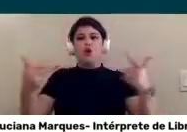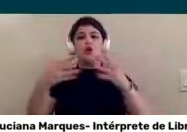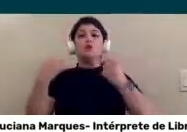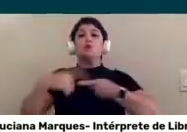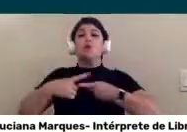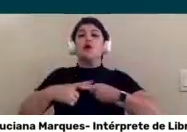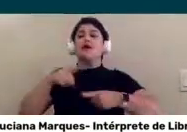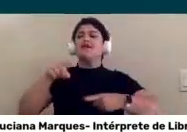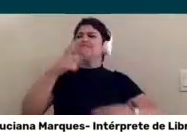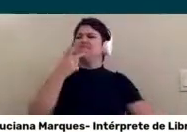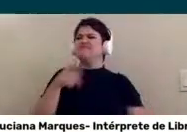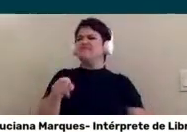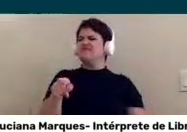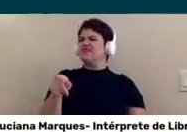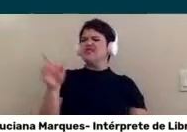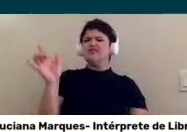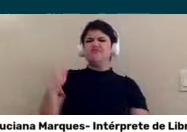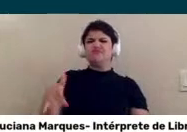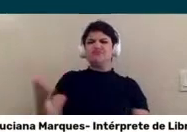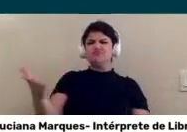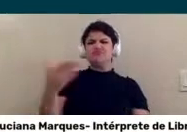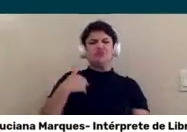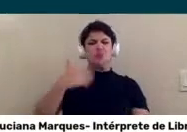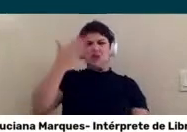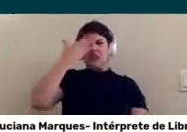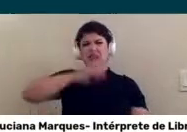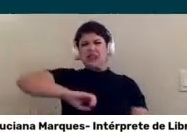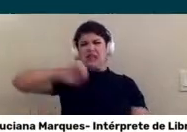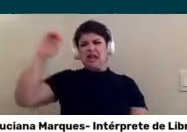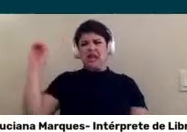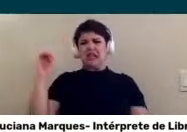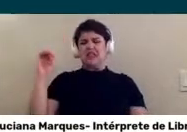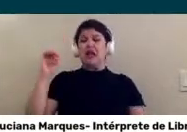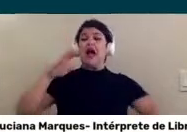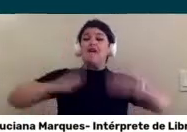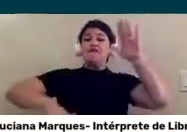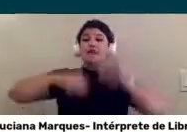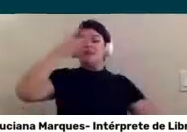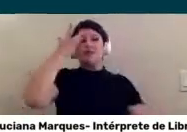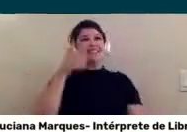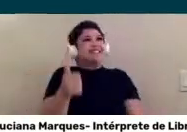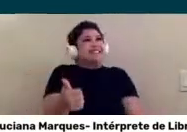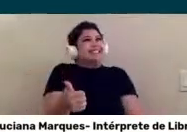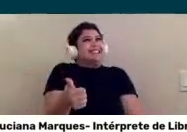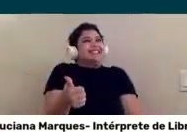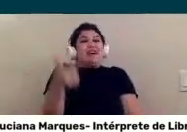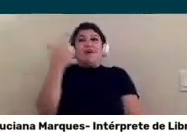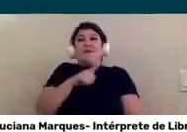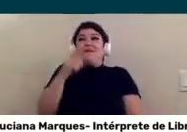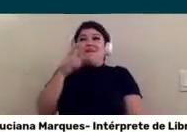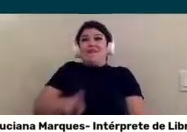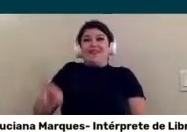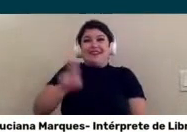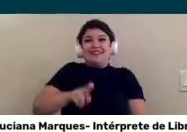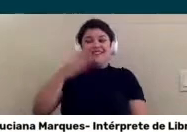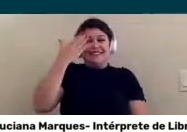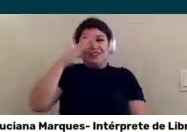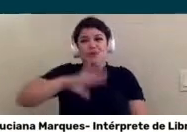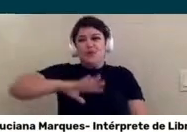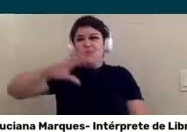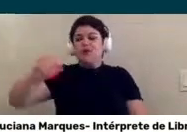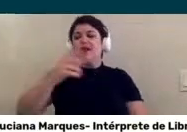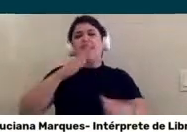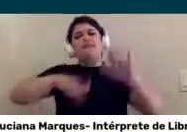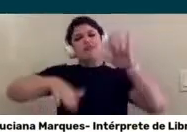muito ruim, ninguém vai entender isso. E quando a gente via, a galera já estava usando e tinha entendido tudo. Então, os usuários vão te surpreender.